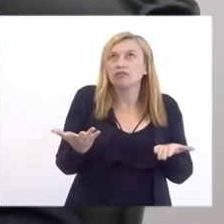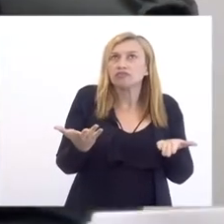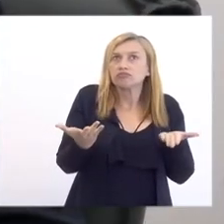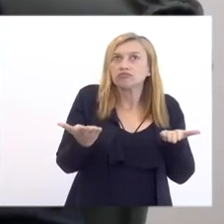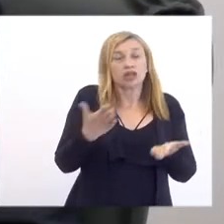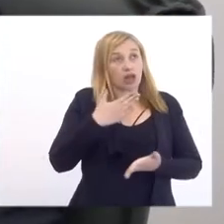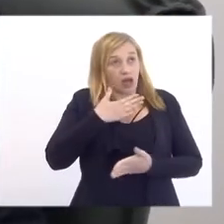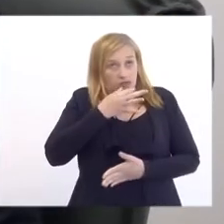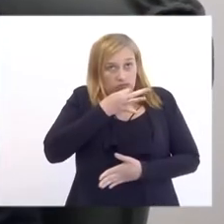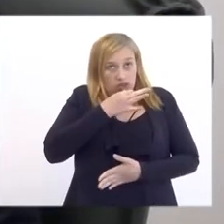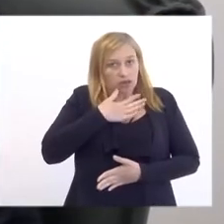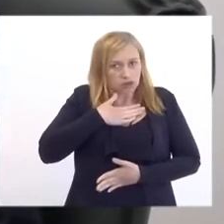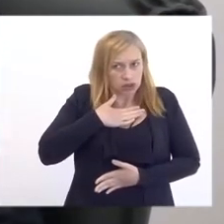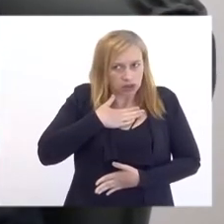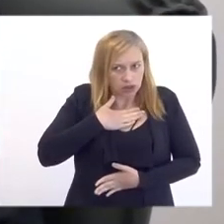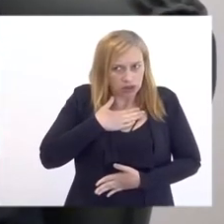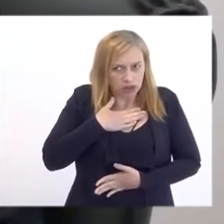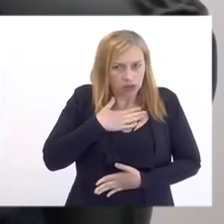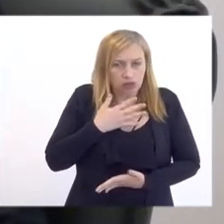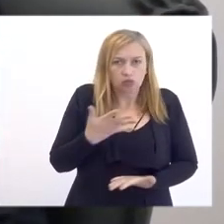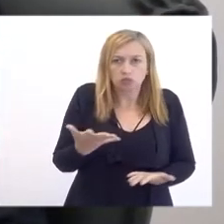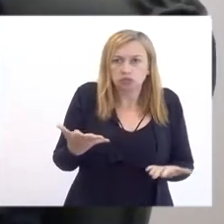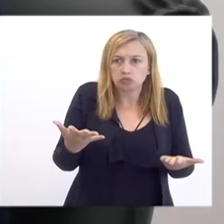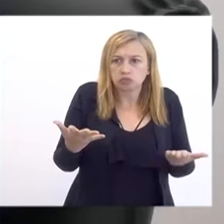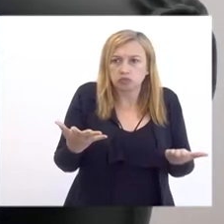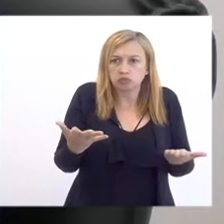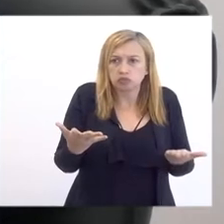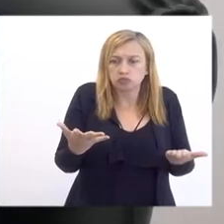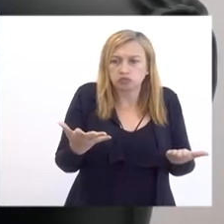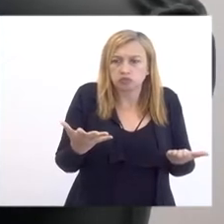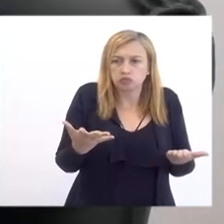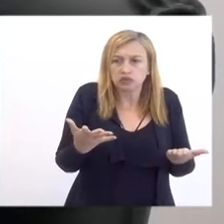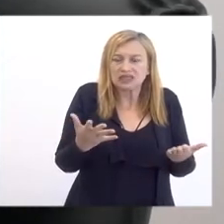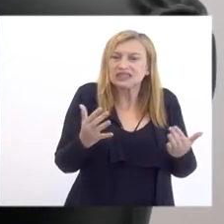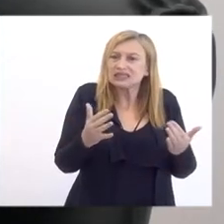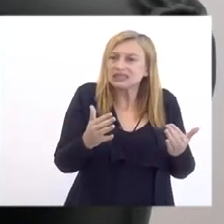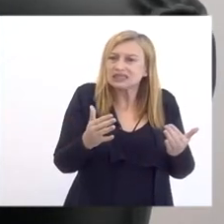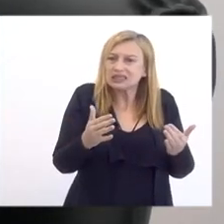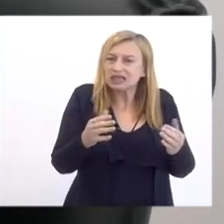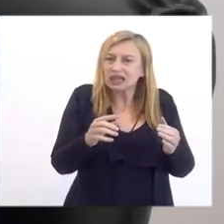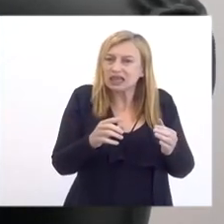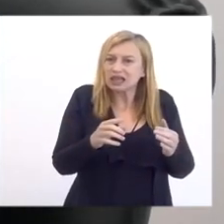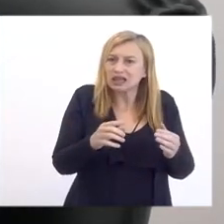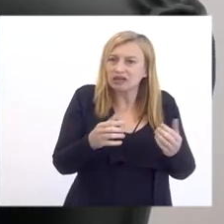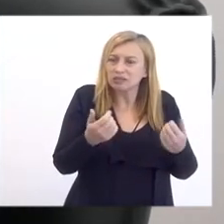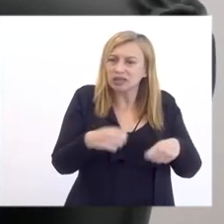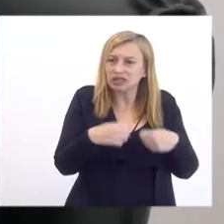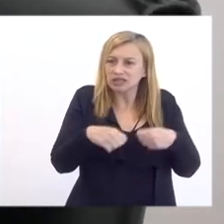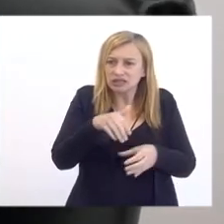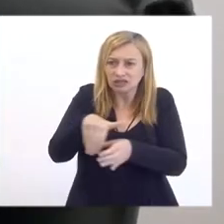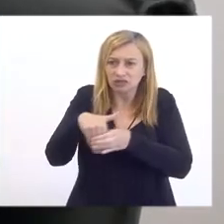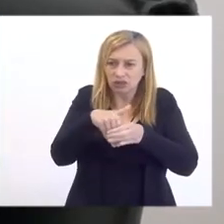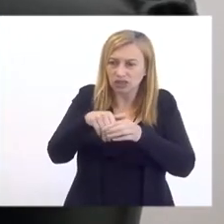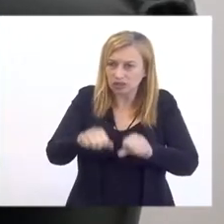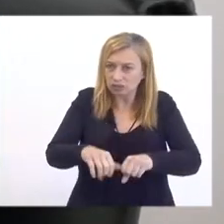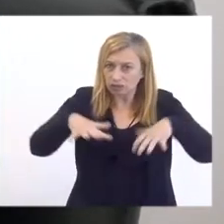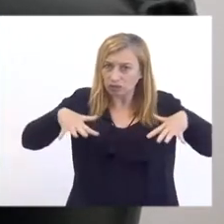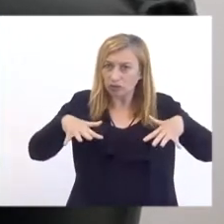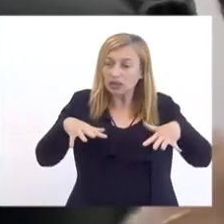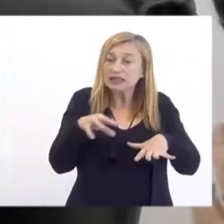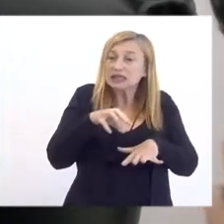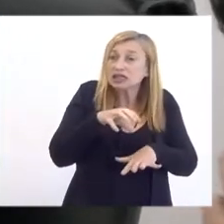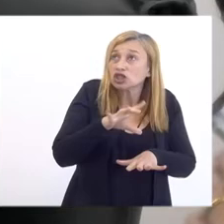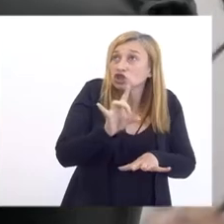na minha opinião, uma peça... se ela é submetida ao plenário, a não ser que fosse